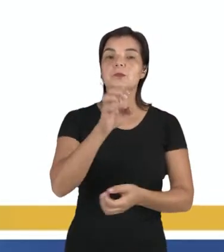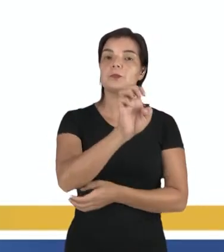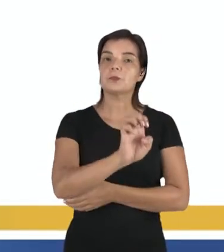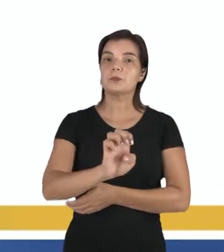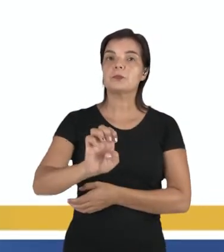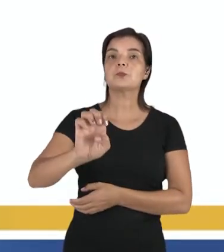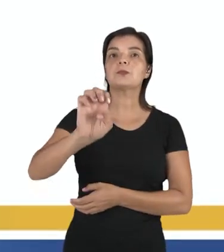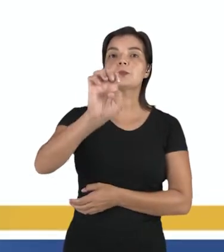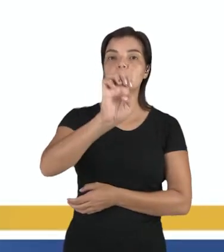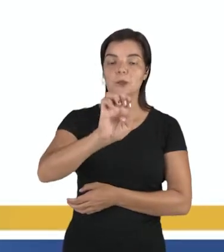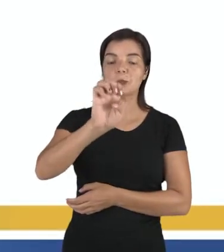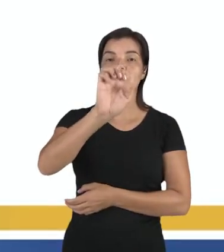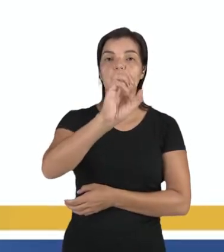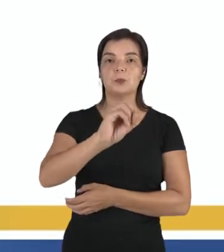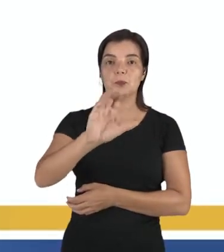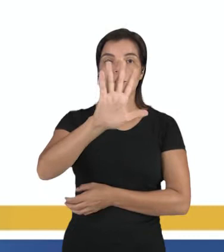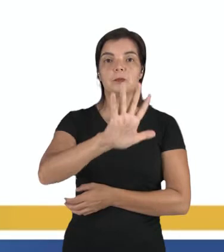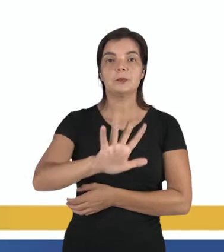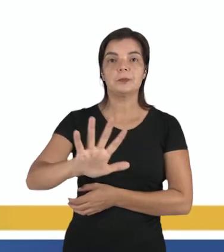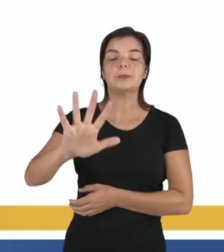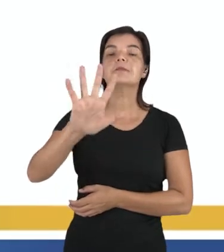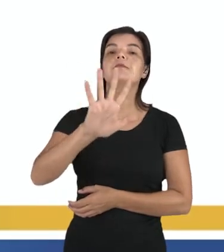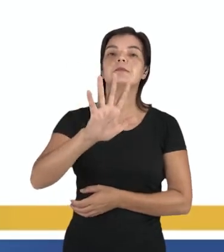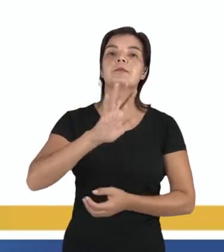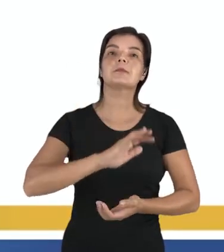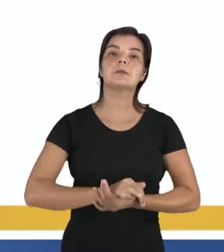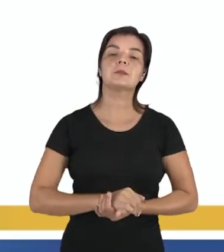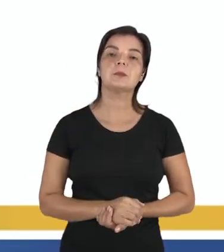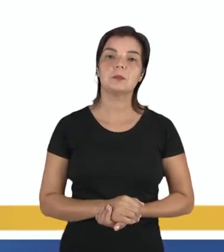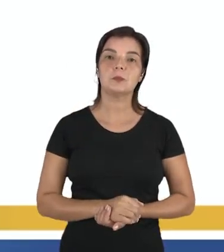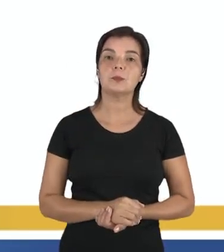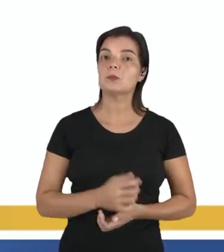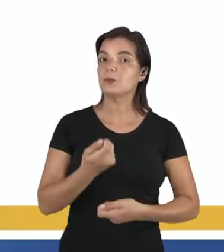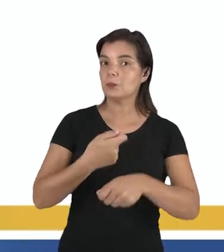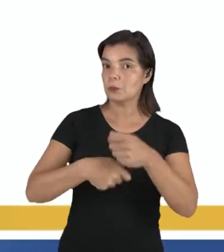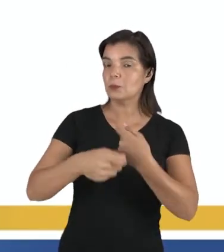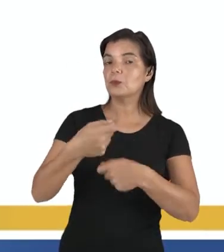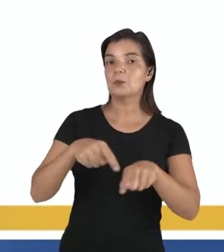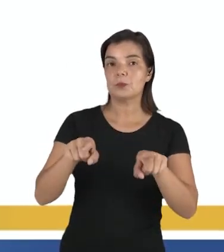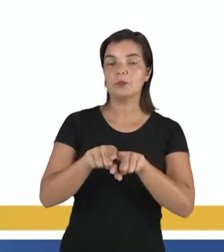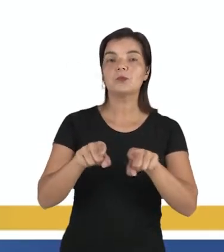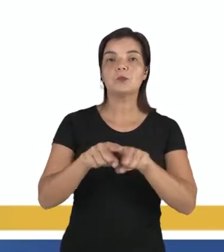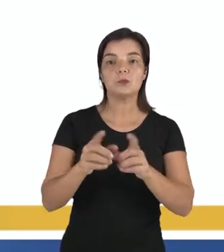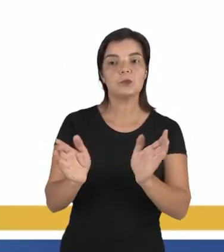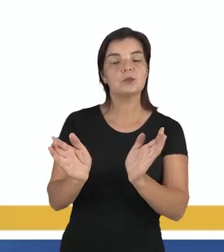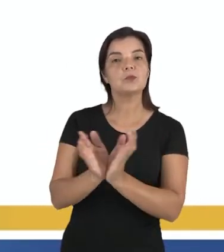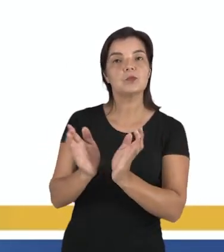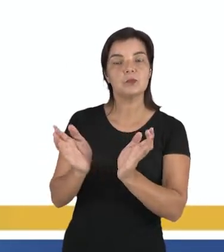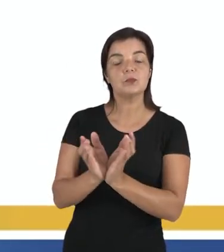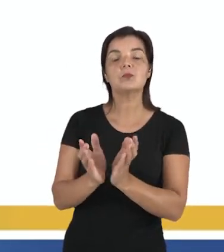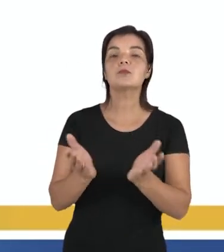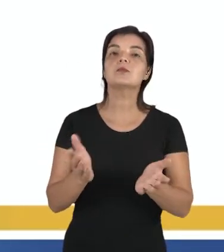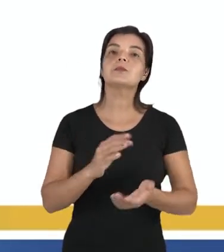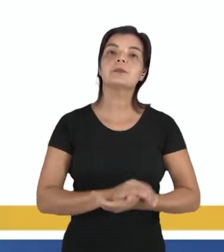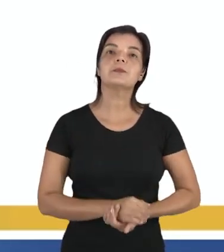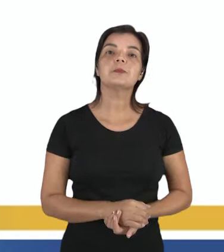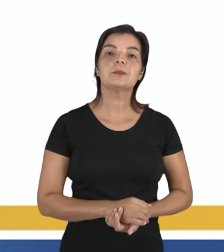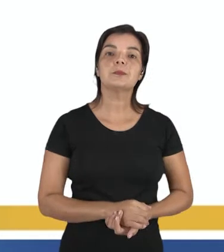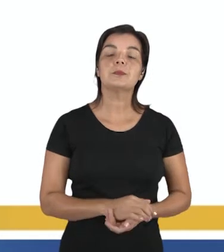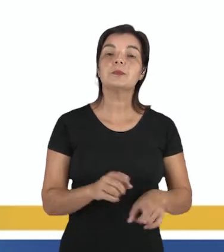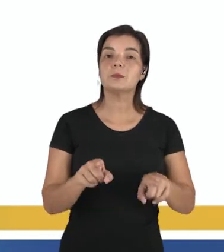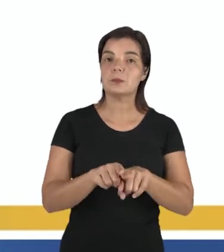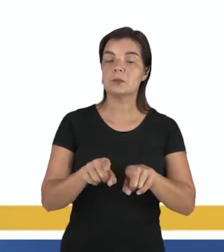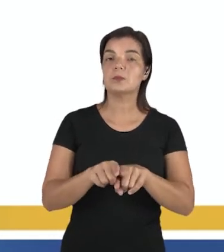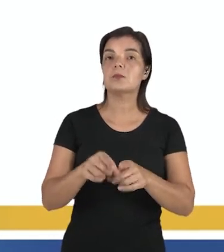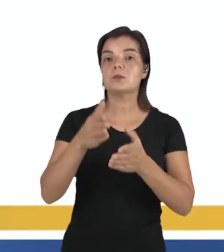de outros, né, aí potência econômica, a gente vai falar do conjunto da Europa Ocidental, que é